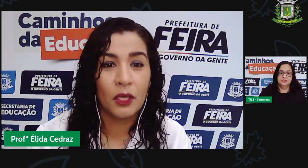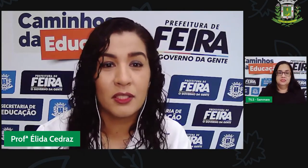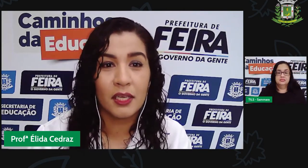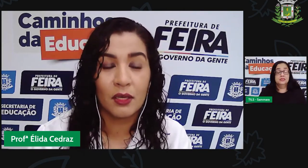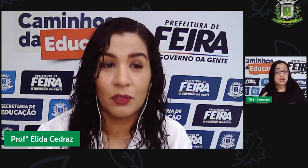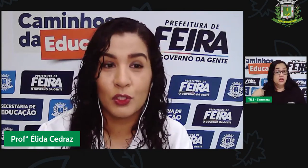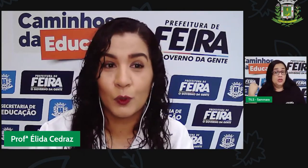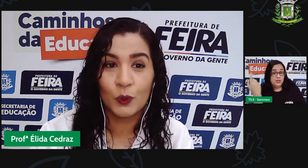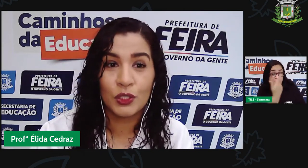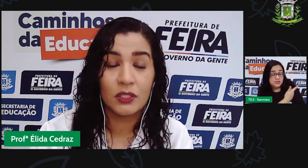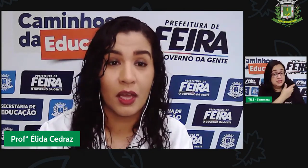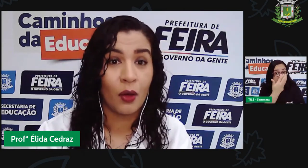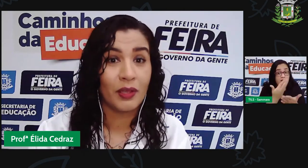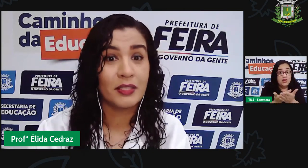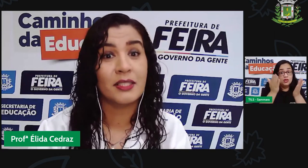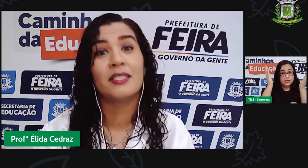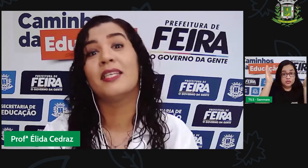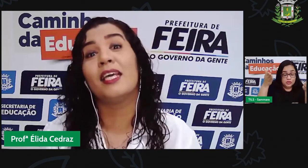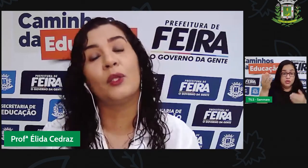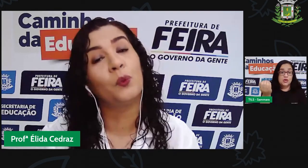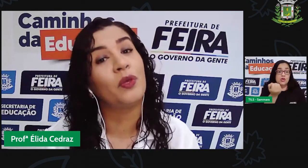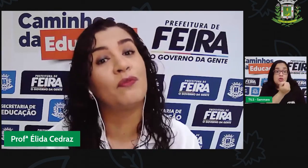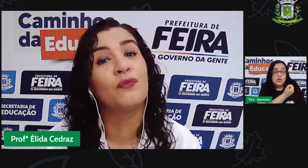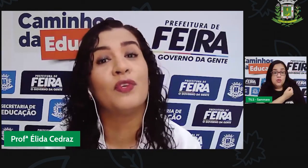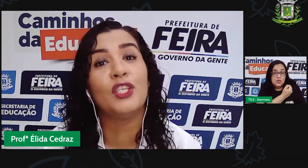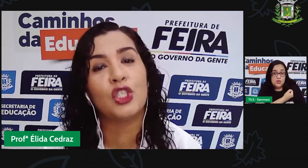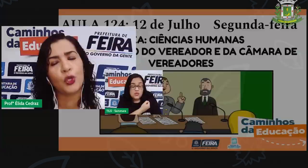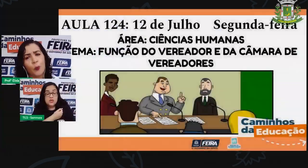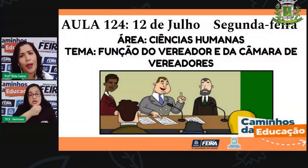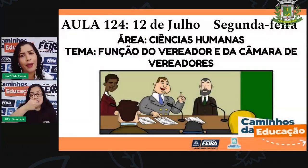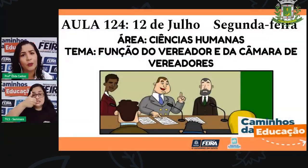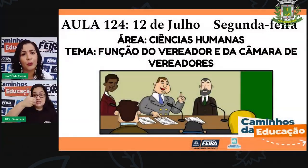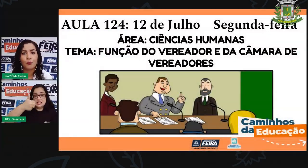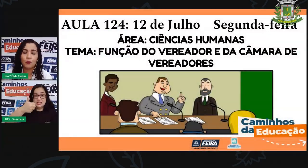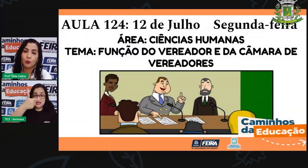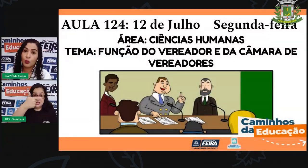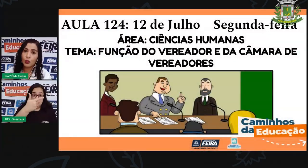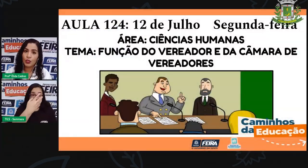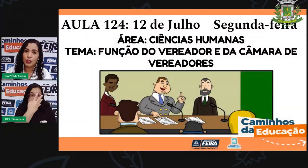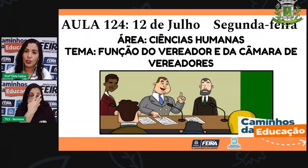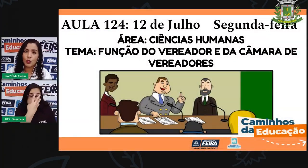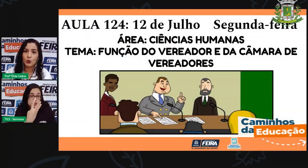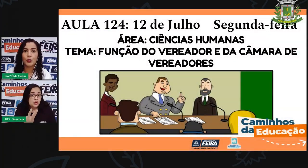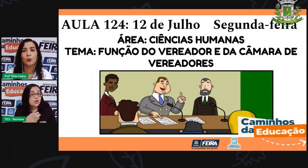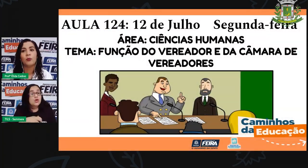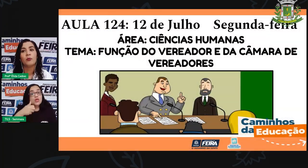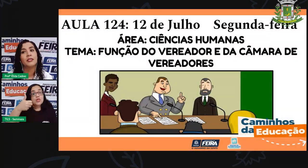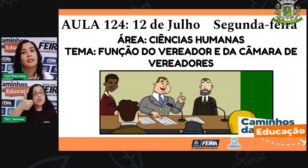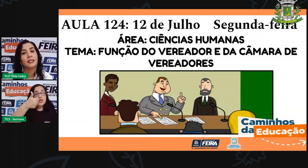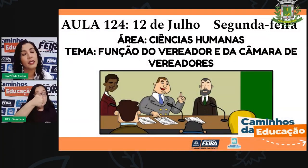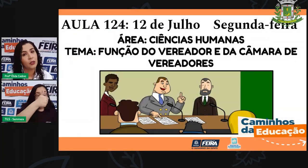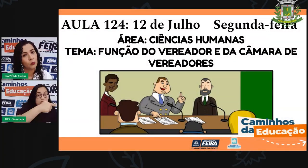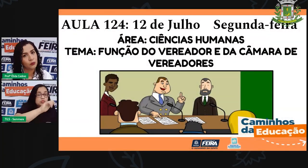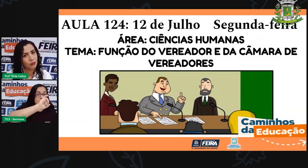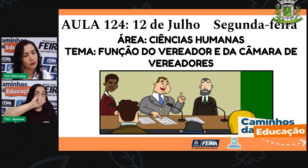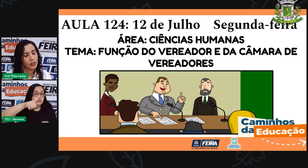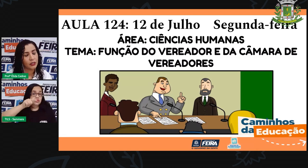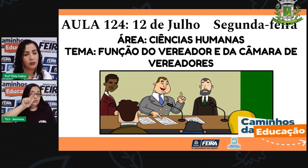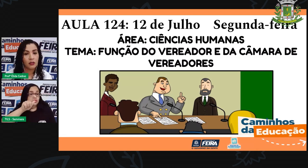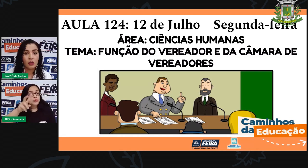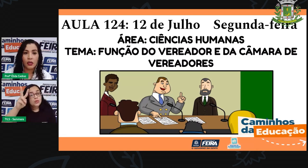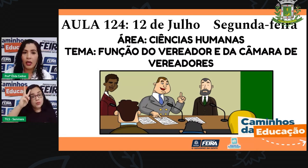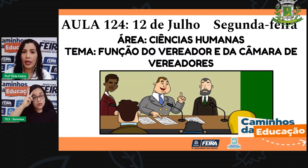Nossa aula de hoje, aula 124, 12 de junho, uma segunda